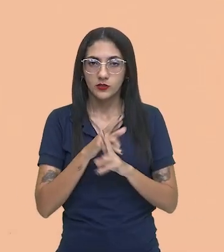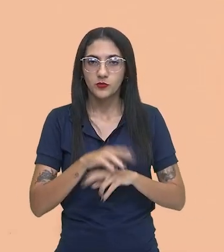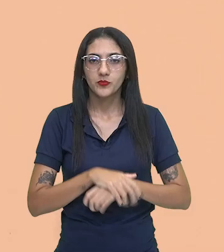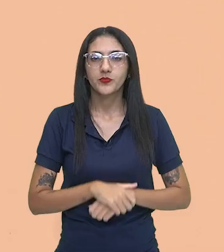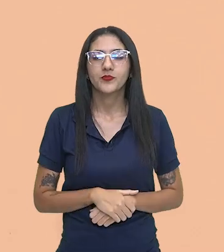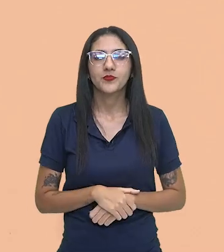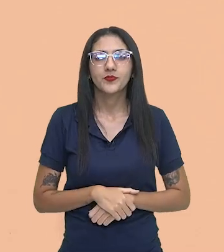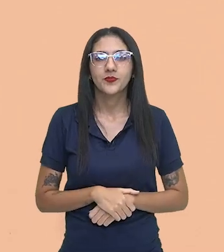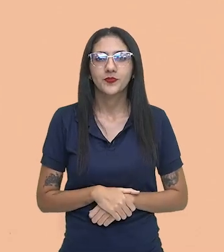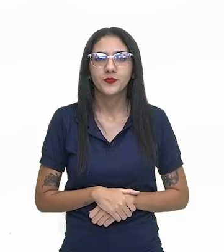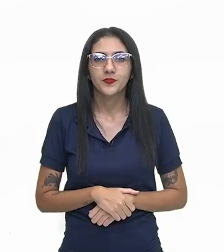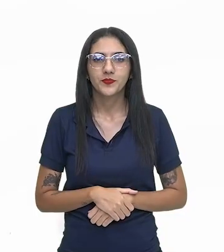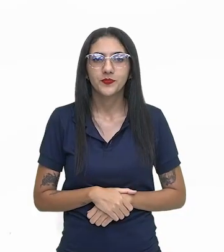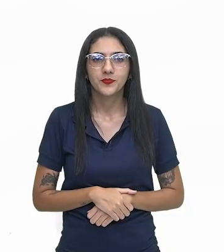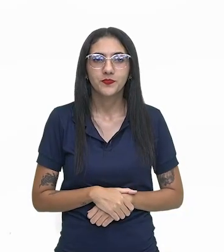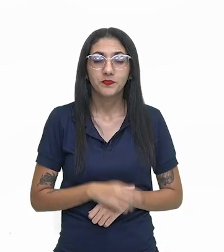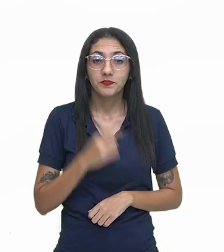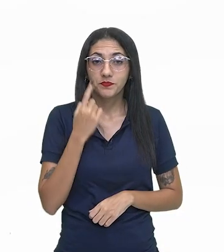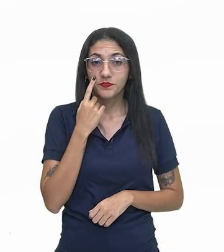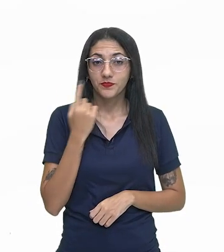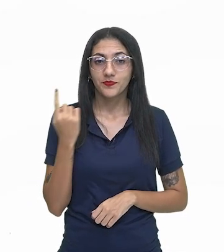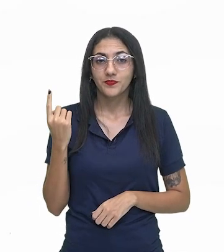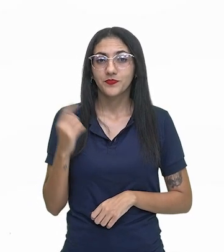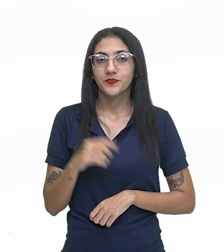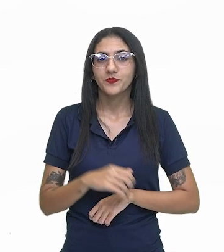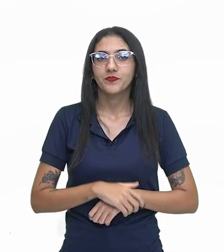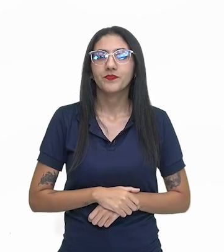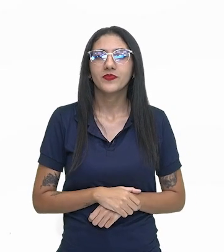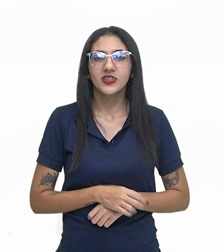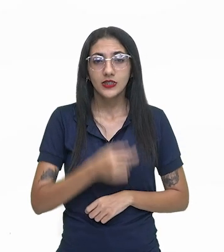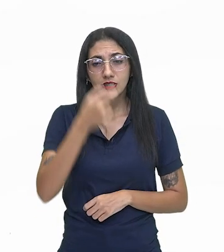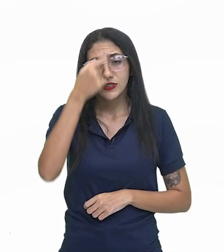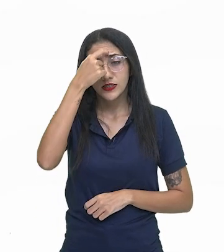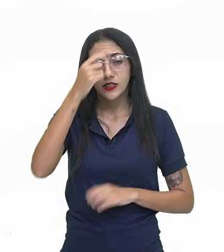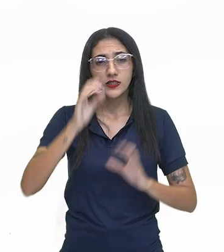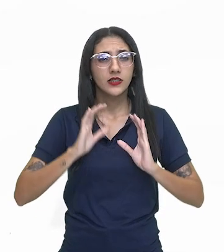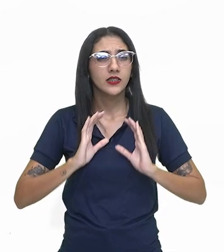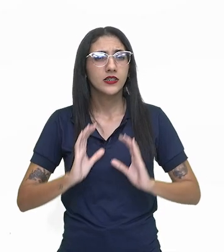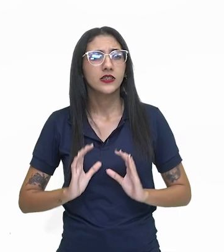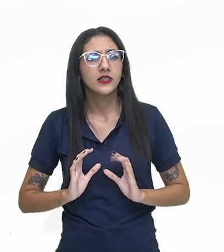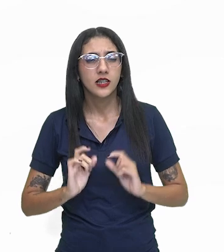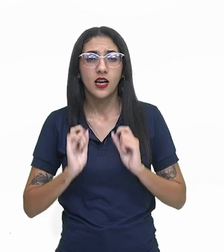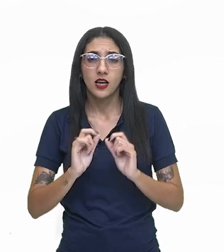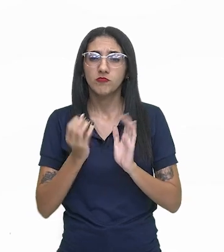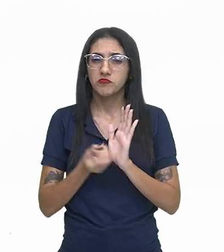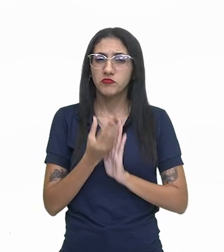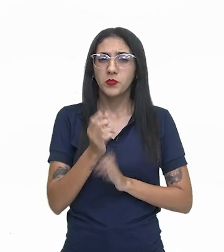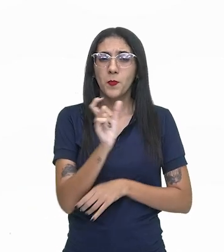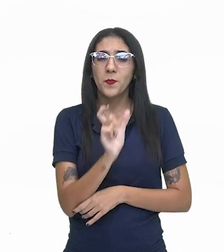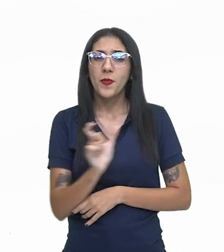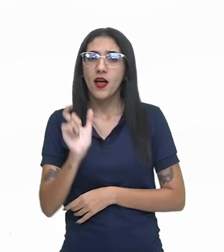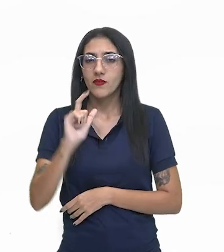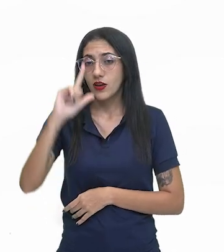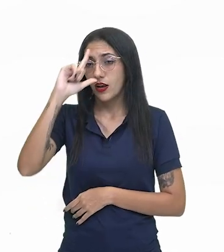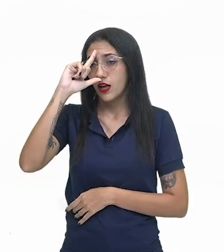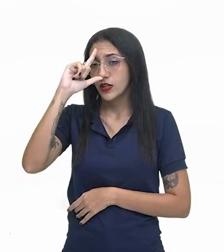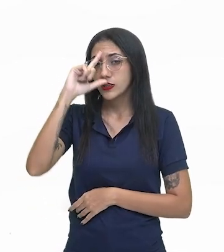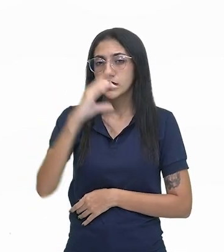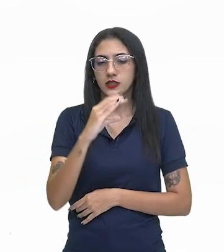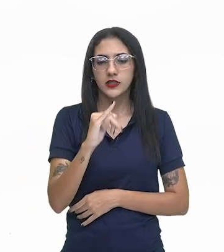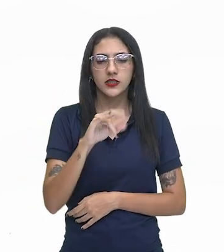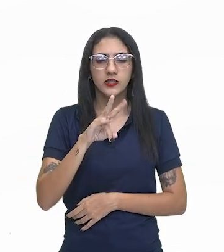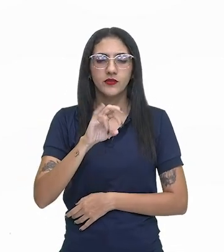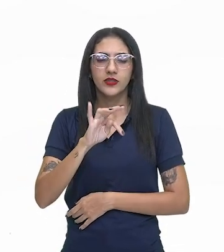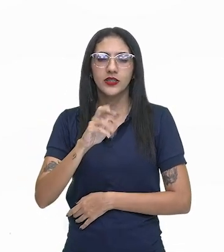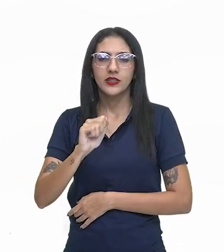cidadania. Não é isso? Vamos lá, então. A cidadania, etimologicamente, o termo cidadania vem do latim civitas,